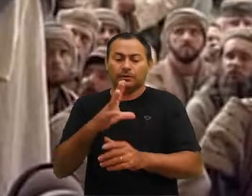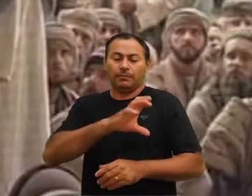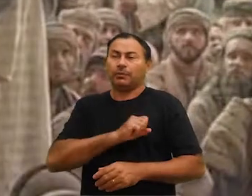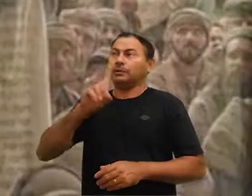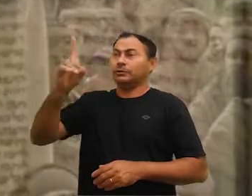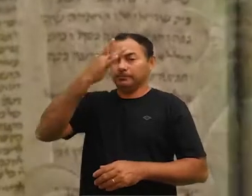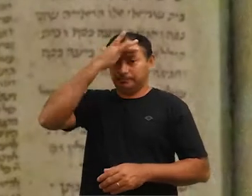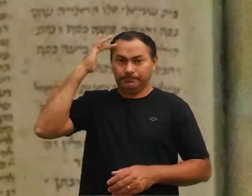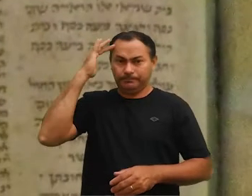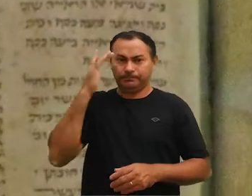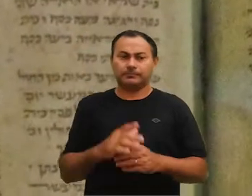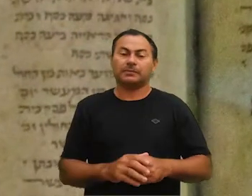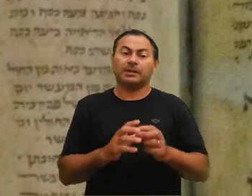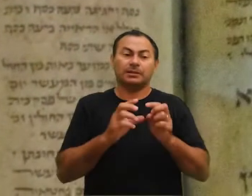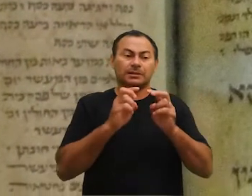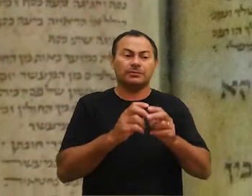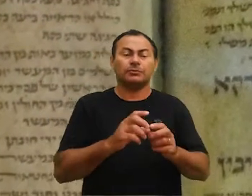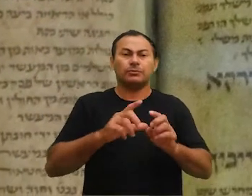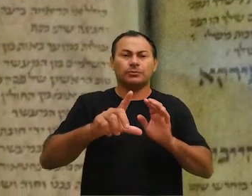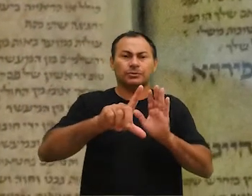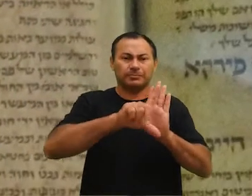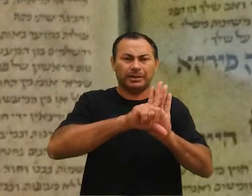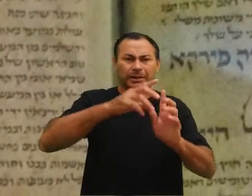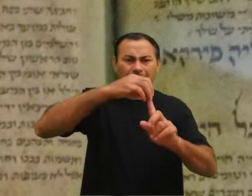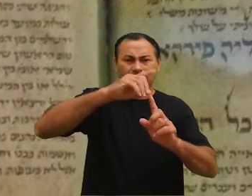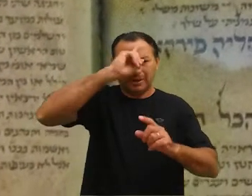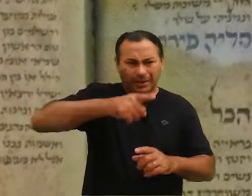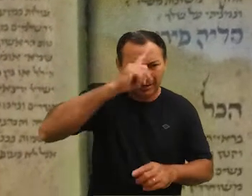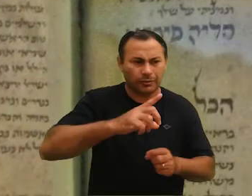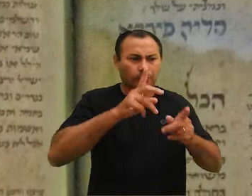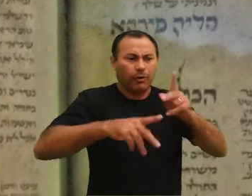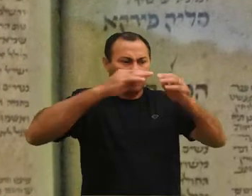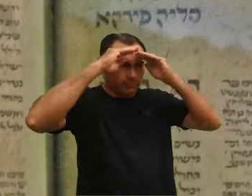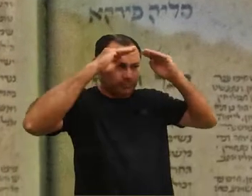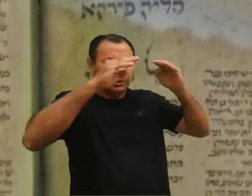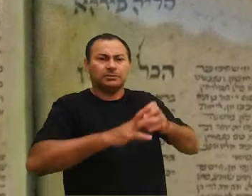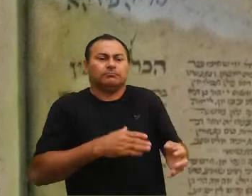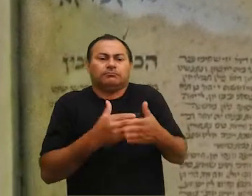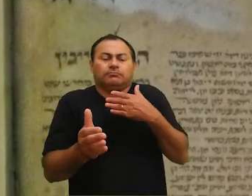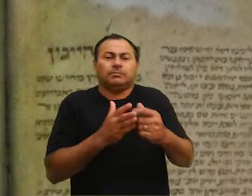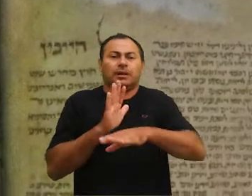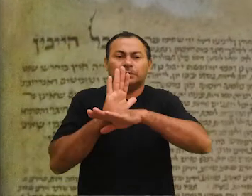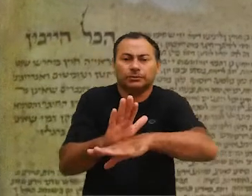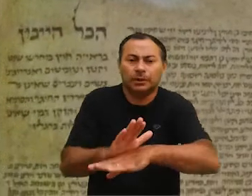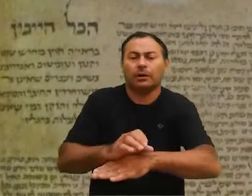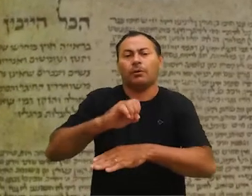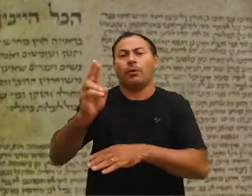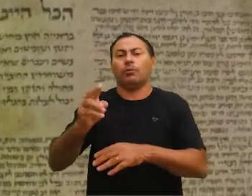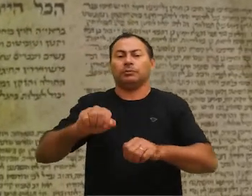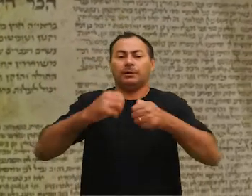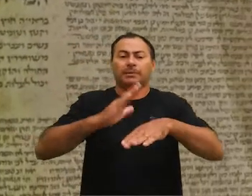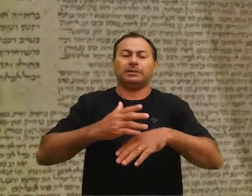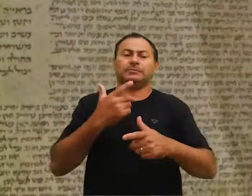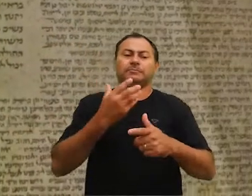homem. Eles simplesmente despejavam a letra da lei sobre o povo e não se importavam se aquilo ajudaria ou traria